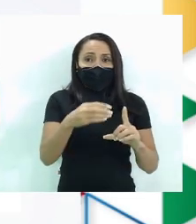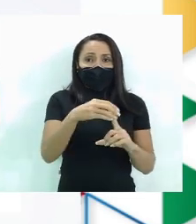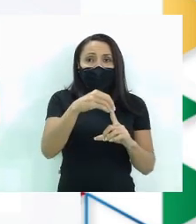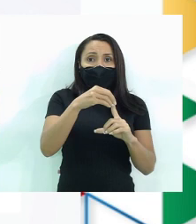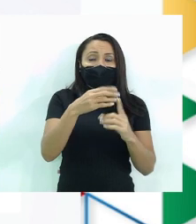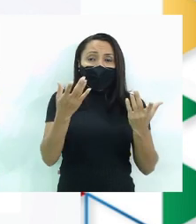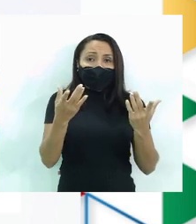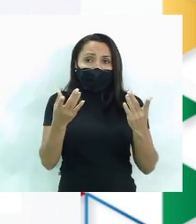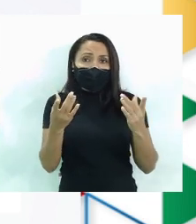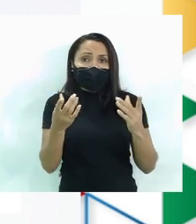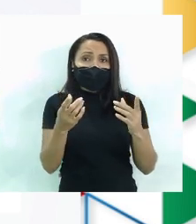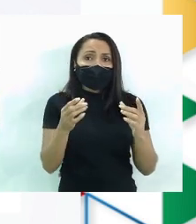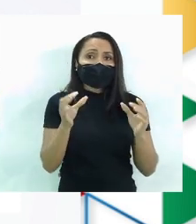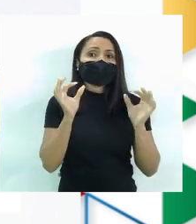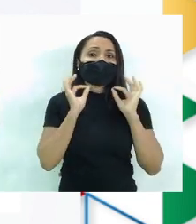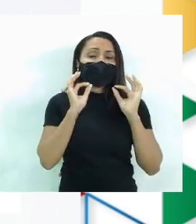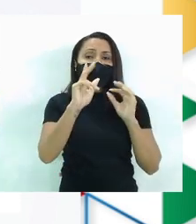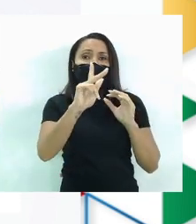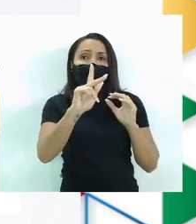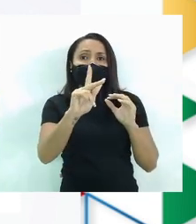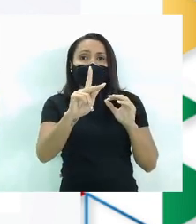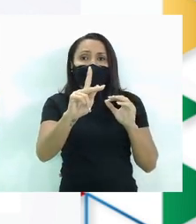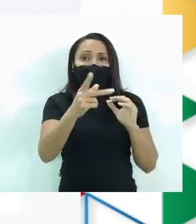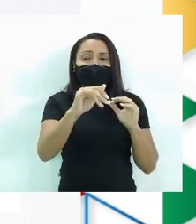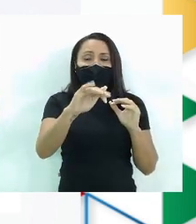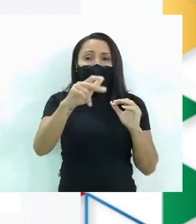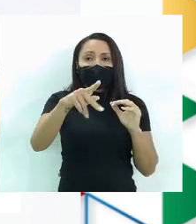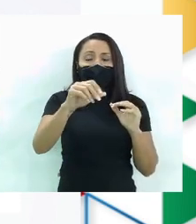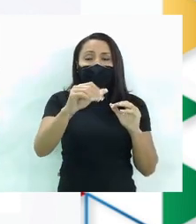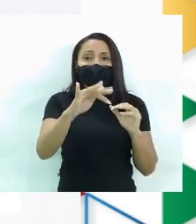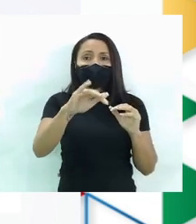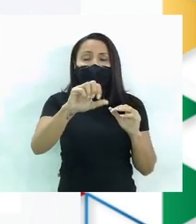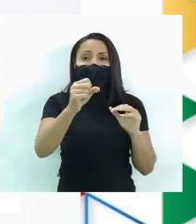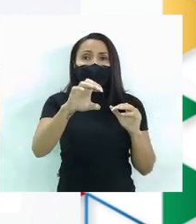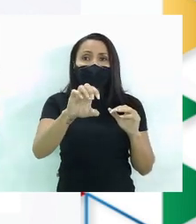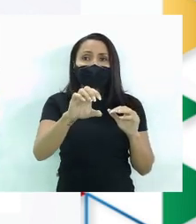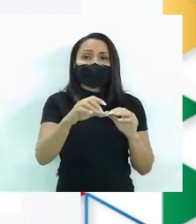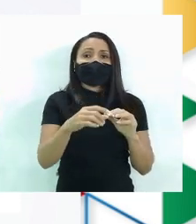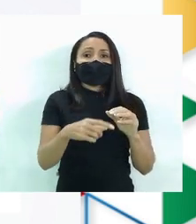endócrinas humanas. Você tem a adenohipófise, que são hormônios. Vocês têm a